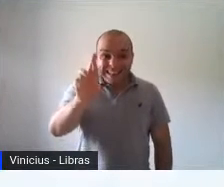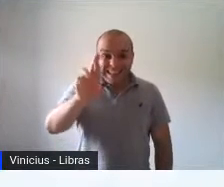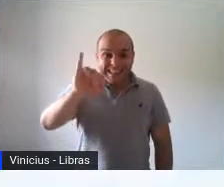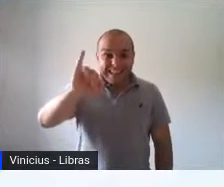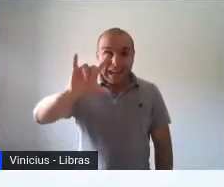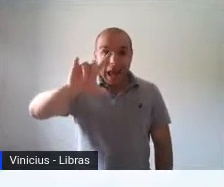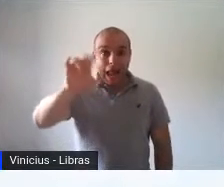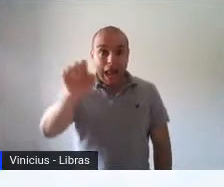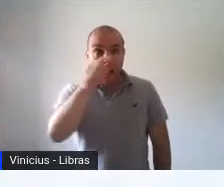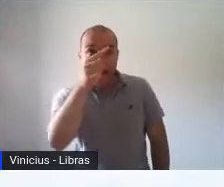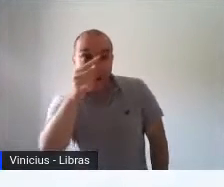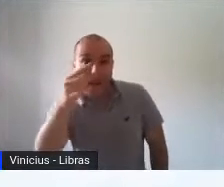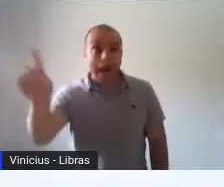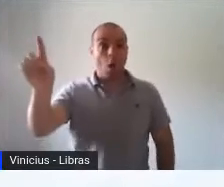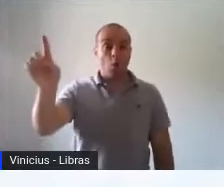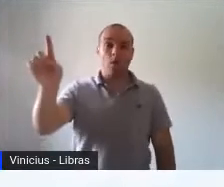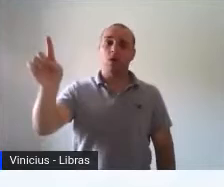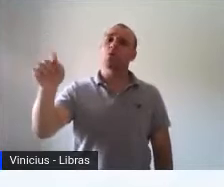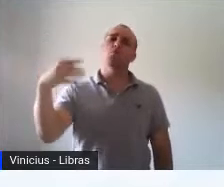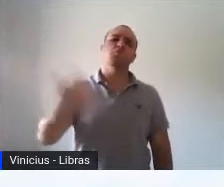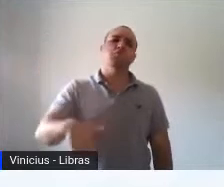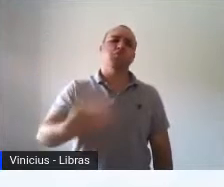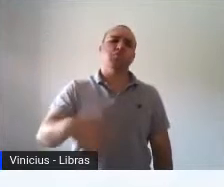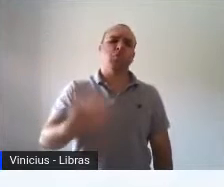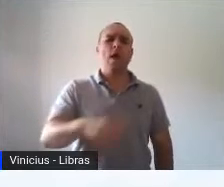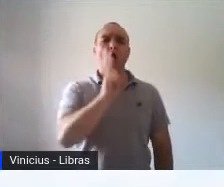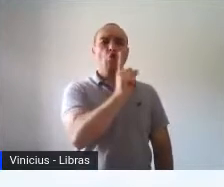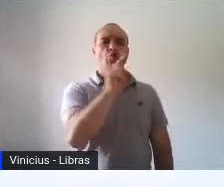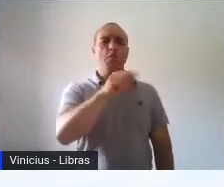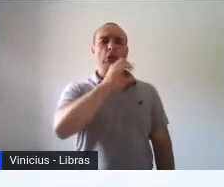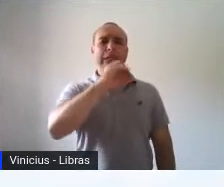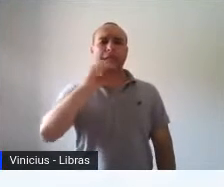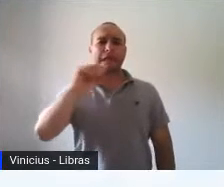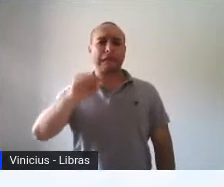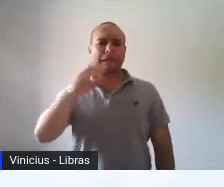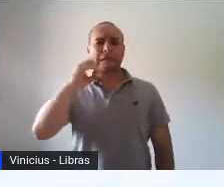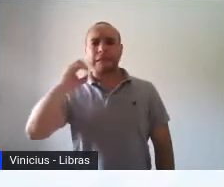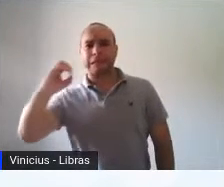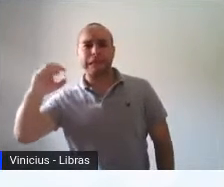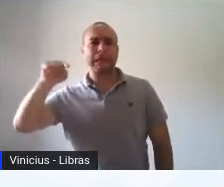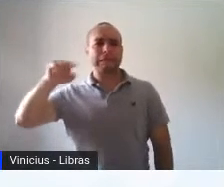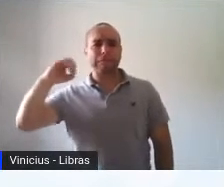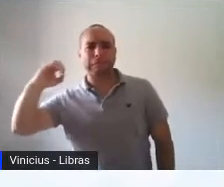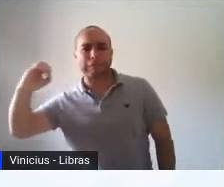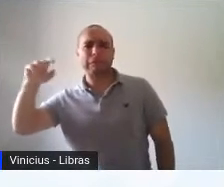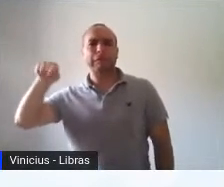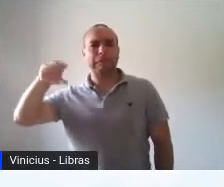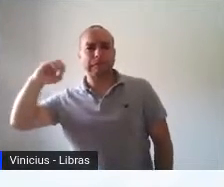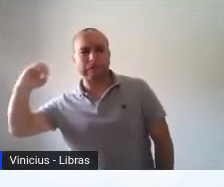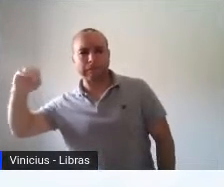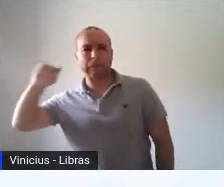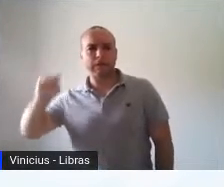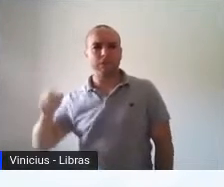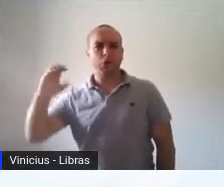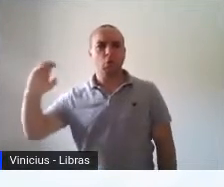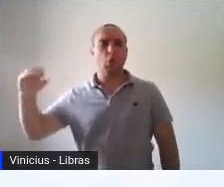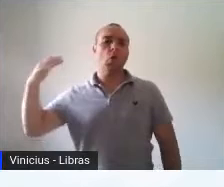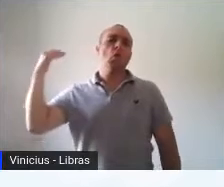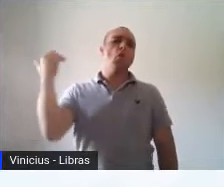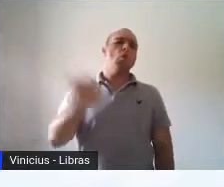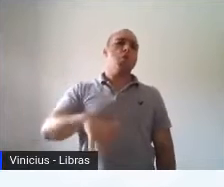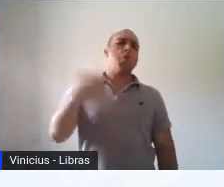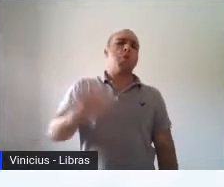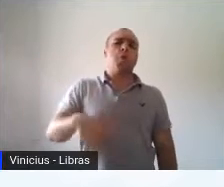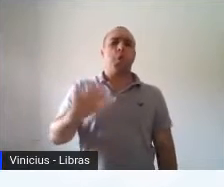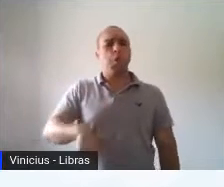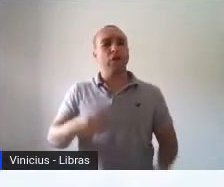economia. Aqui a gente tem a lógica inversa, o governo continua com a lógica de querer cortar gasto, né? Vem cortando gasto de saúde, gasto